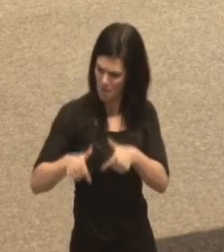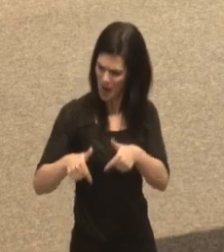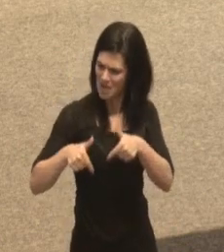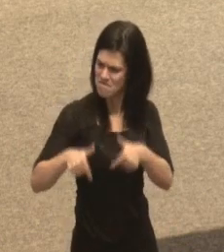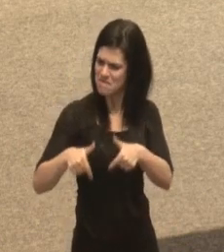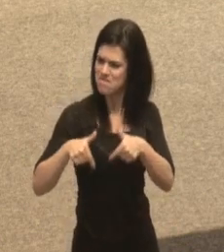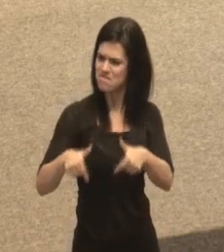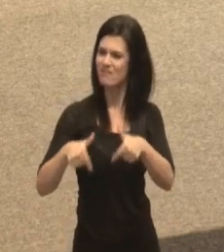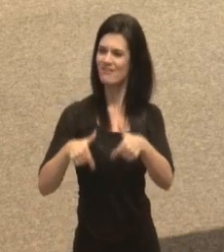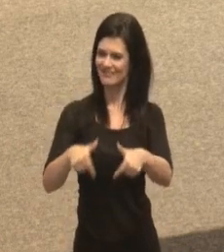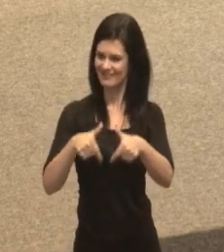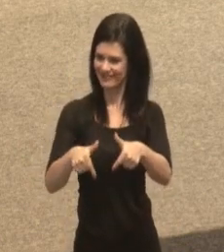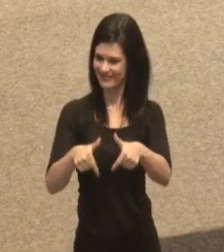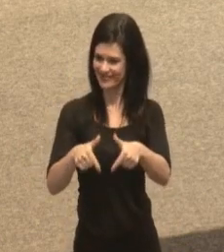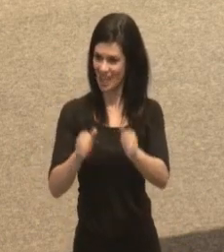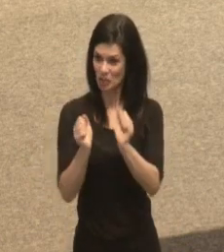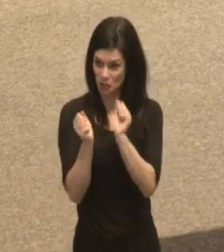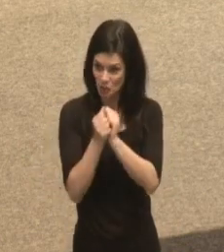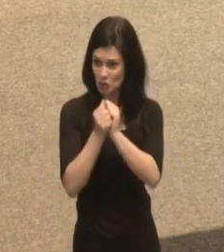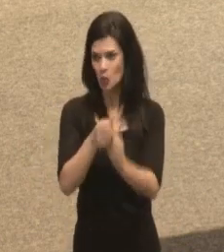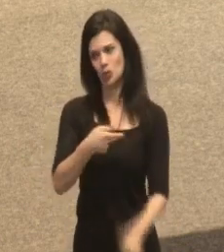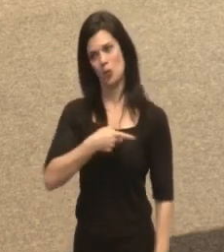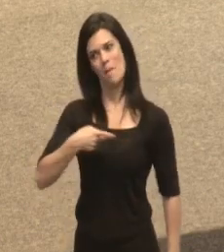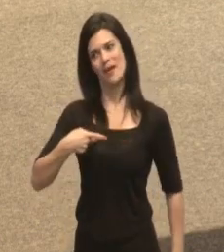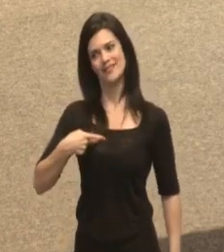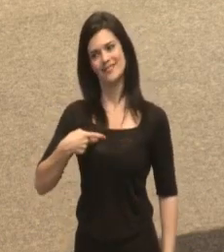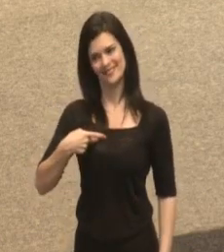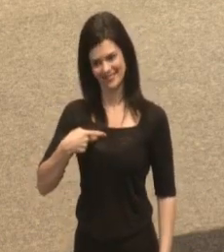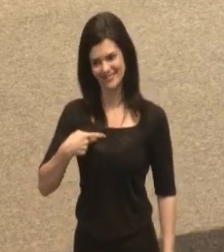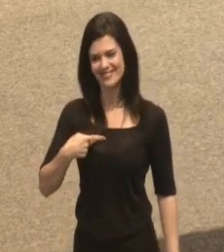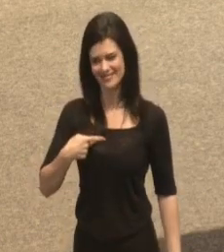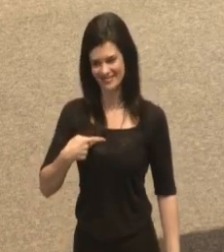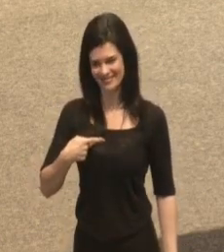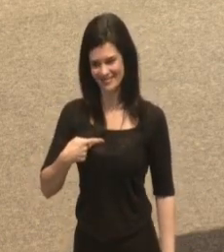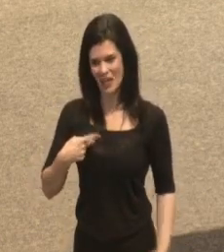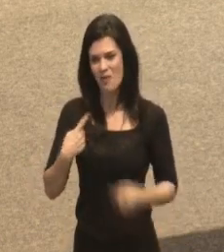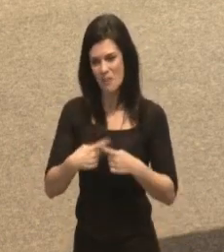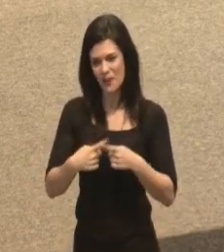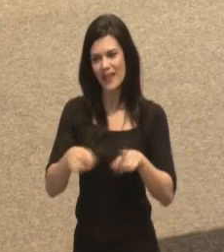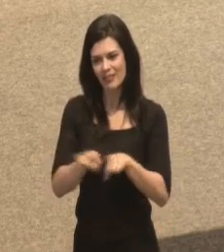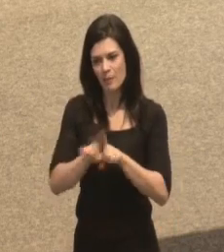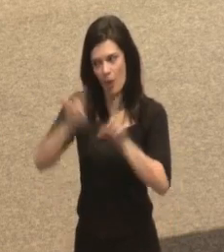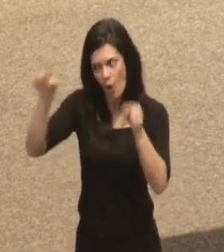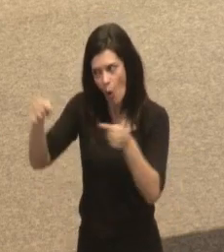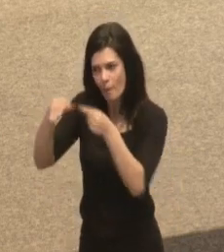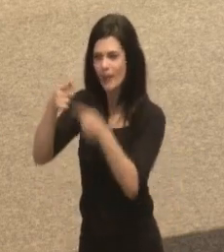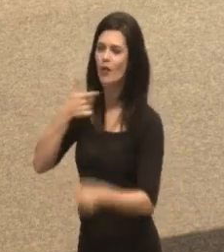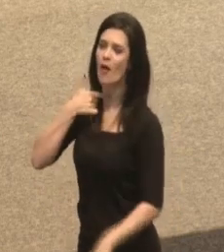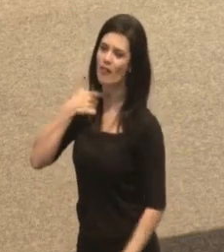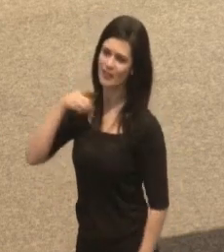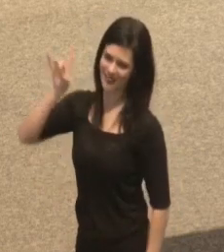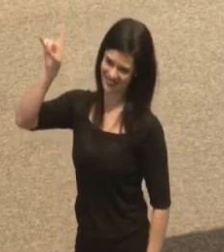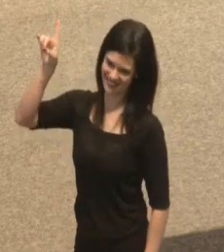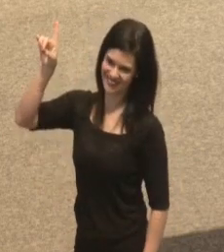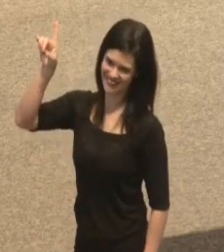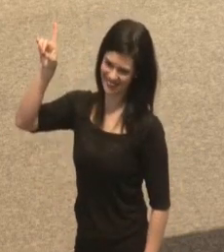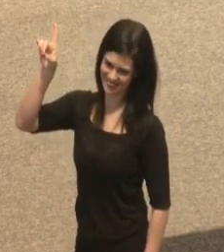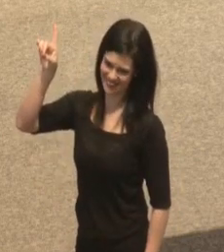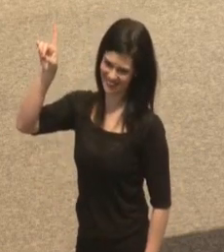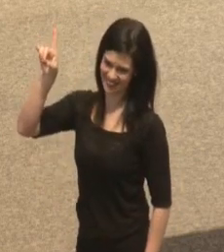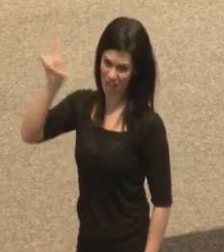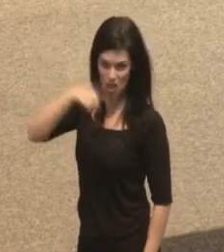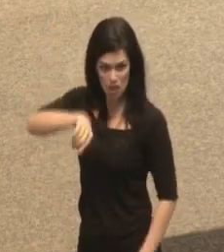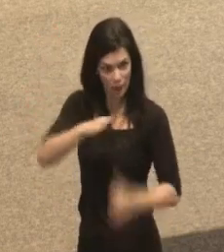visão do seu pastor, que na verdade é a visão do Senhor Jesus Cristo, que a igreja dele precisa